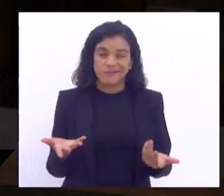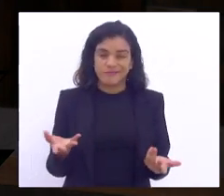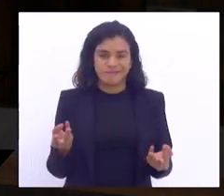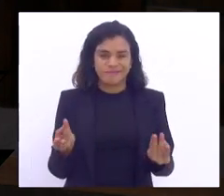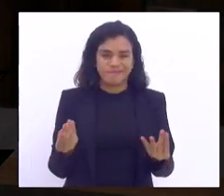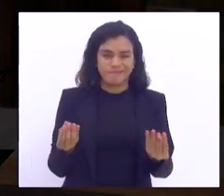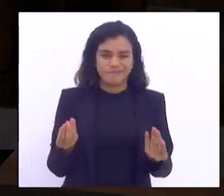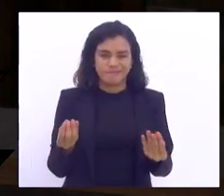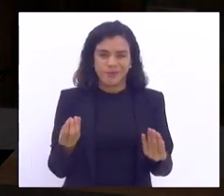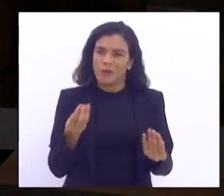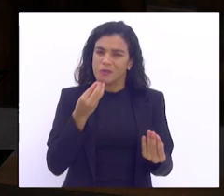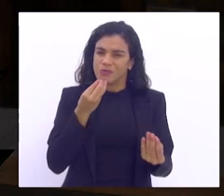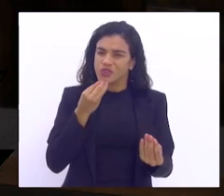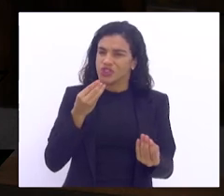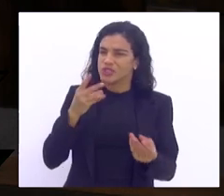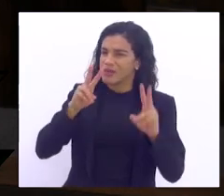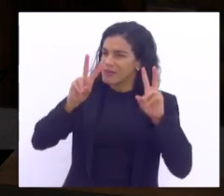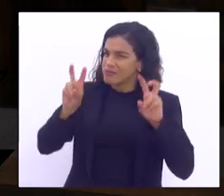em vez de ser